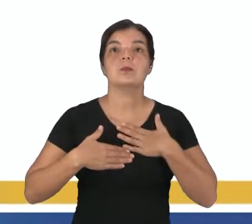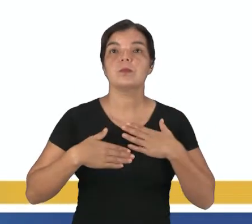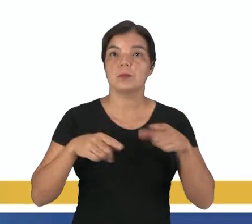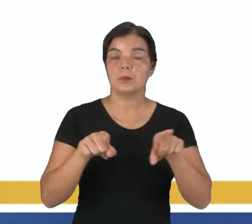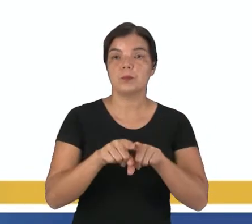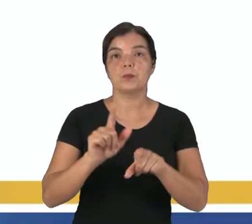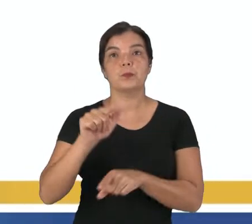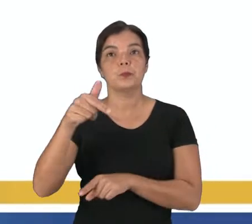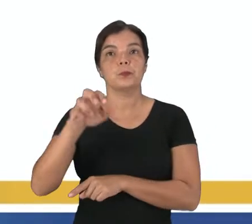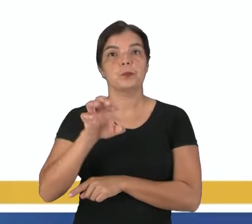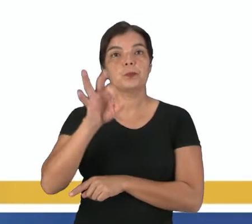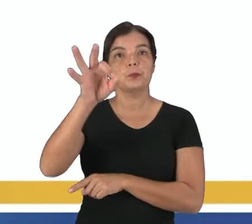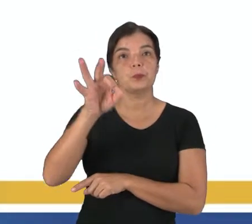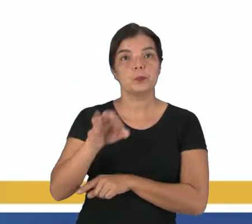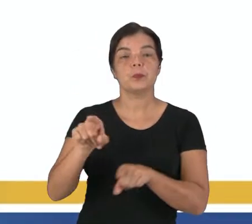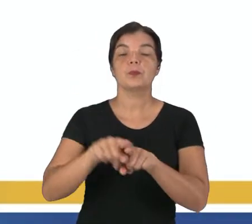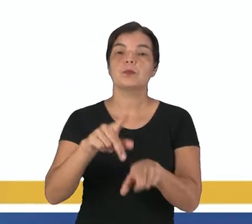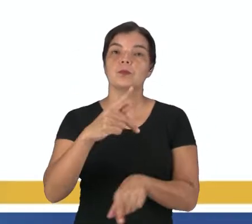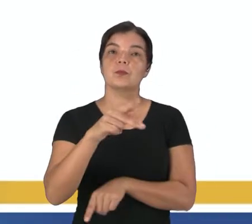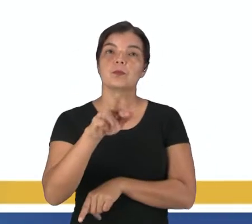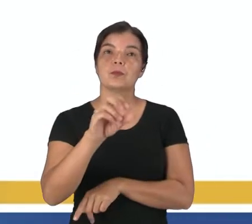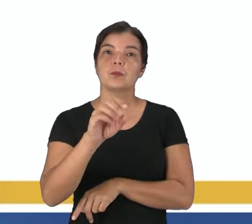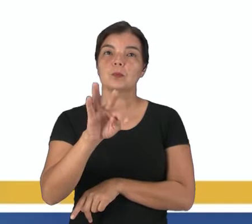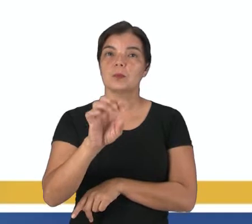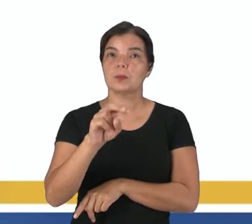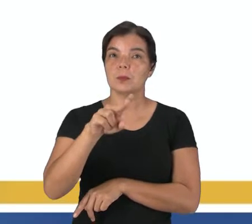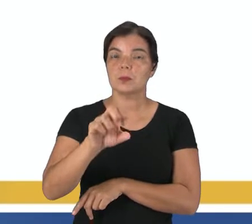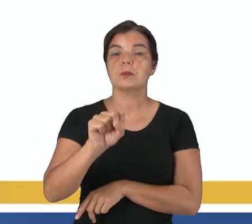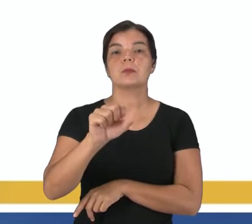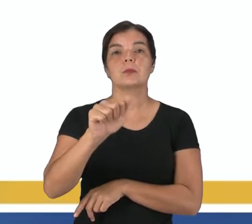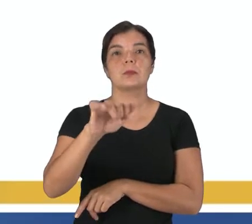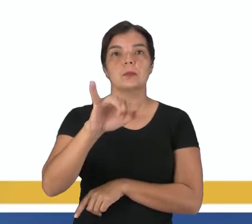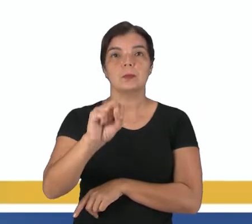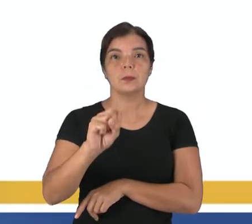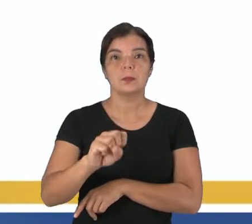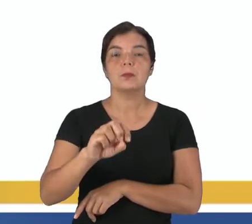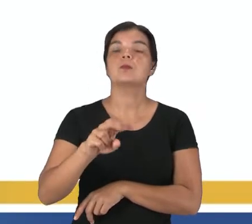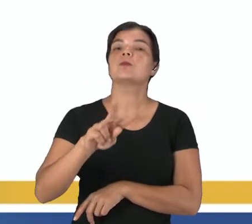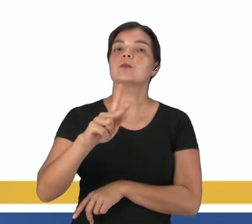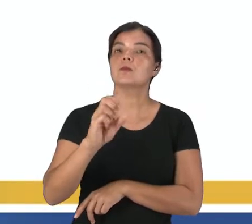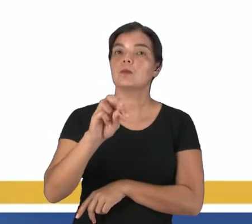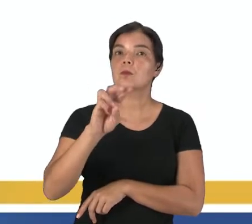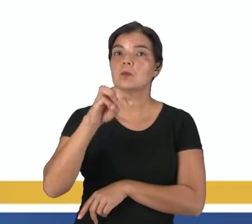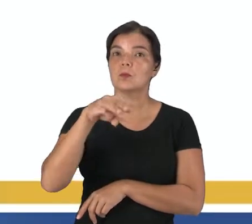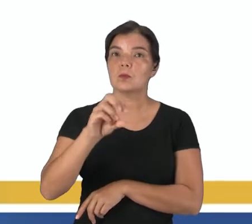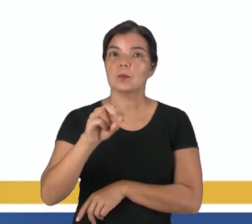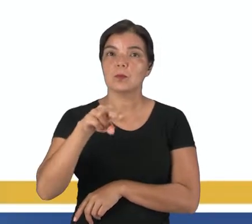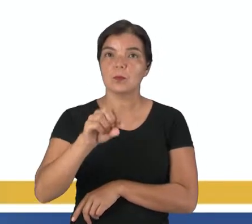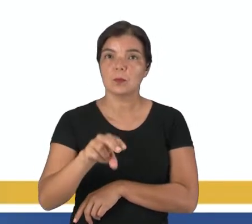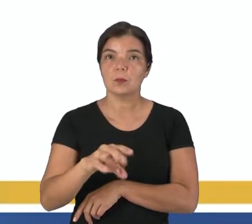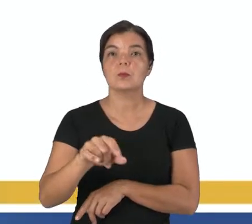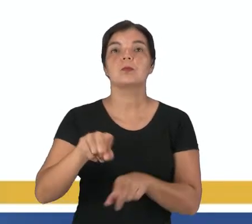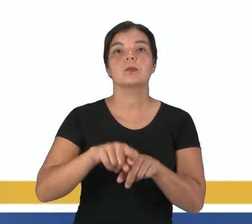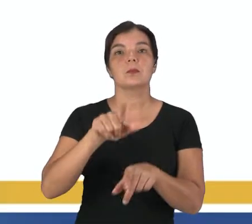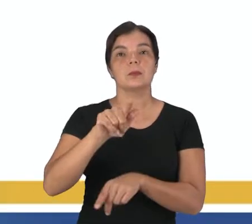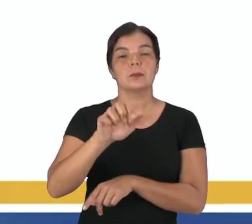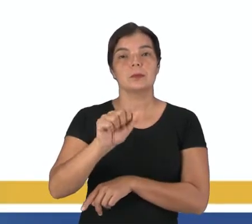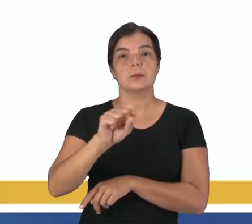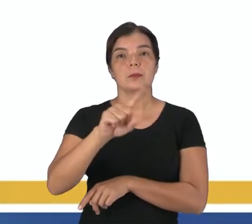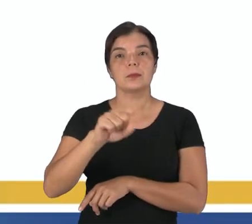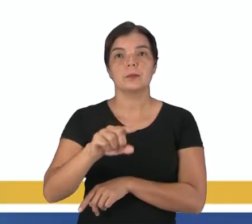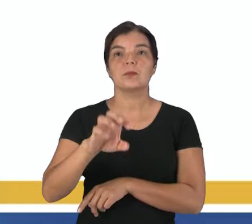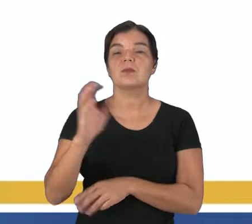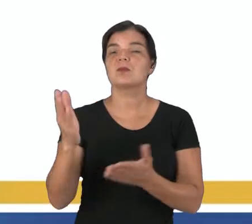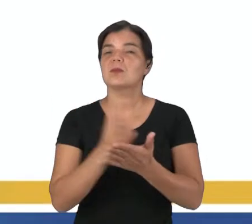água. Os outros 5% são contidos proteínas, sais minerais, hormônios, nutrientes,